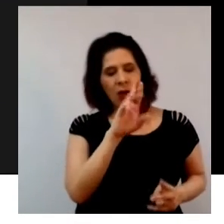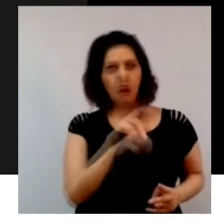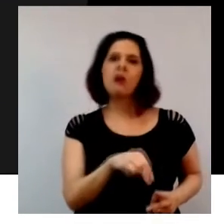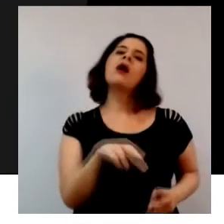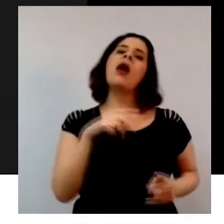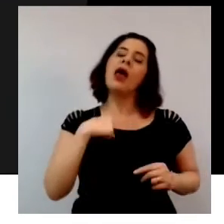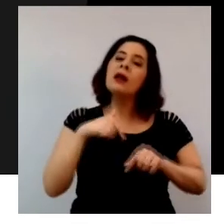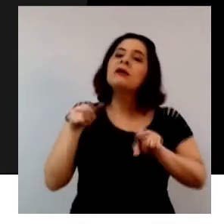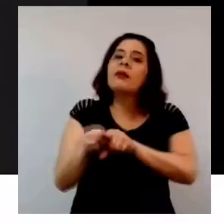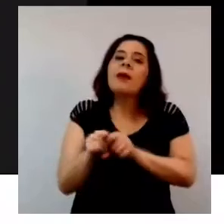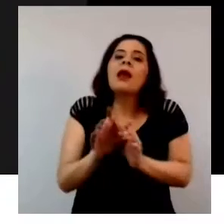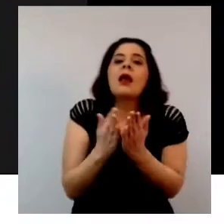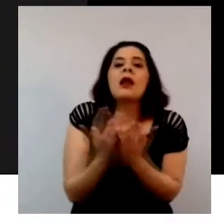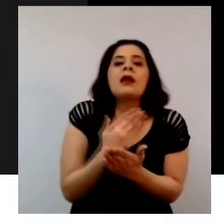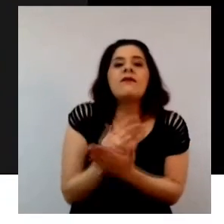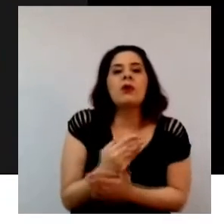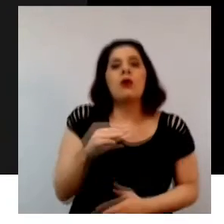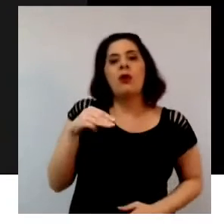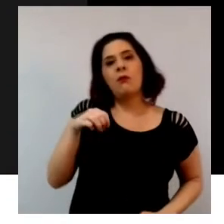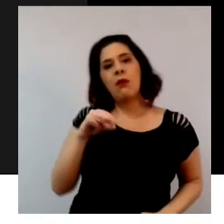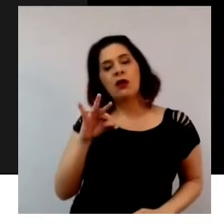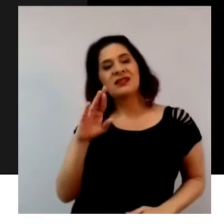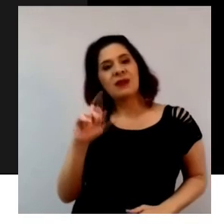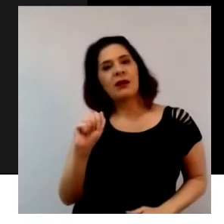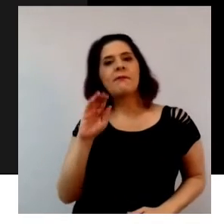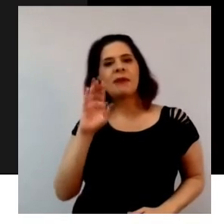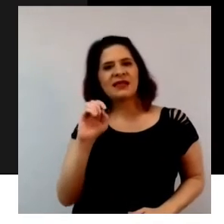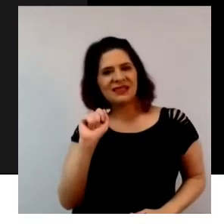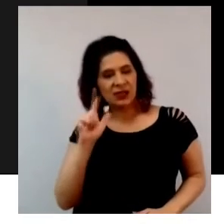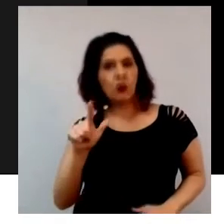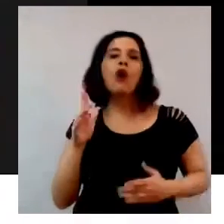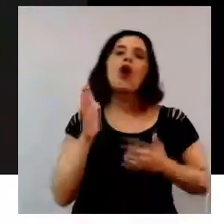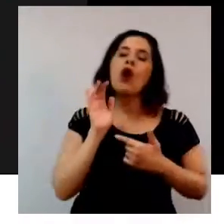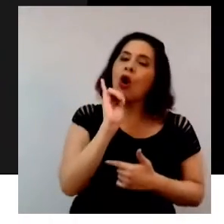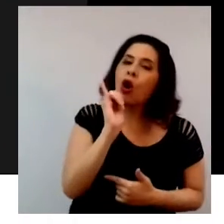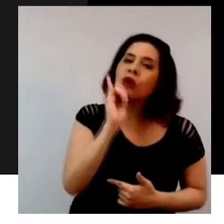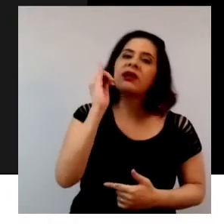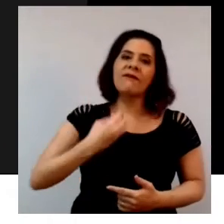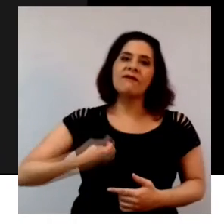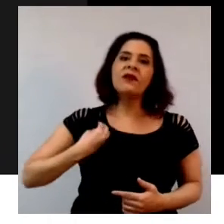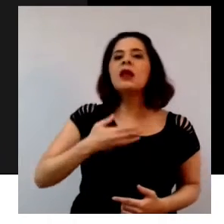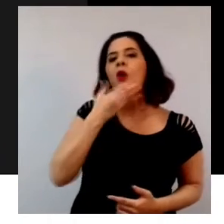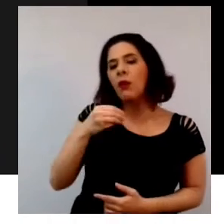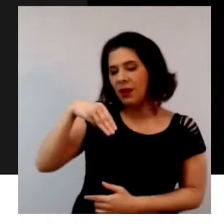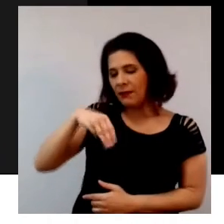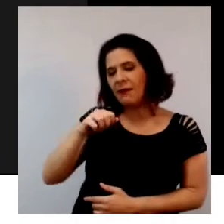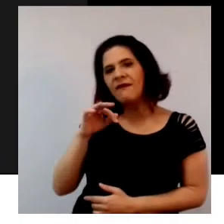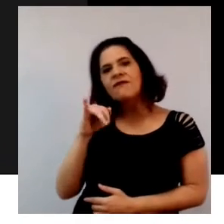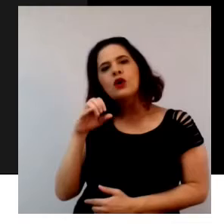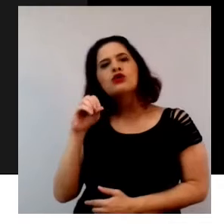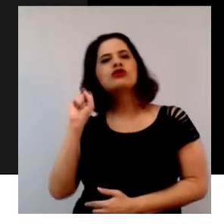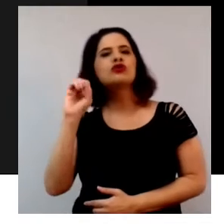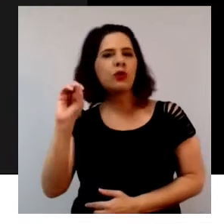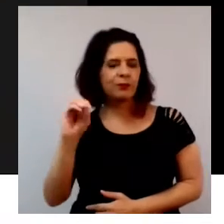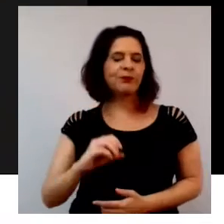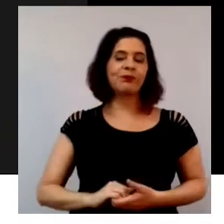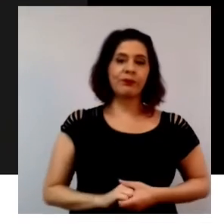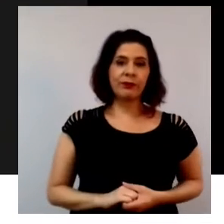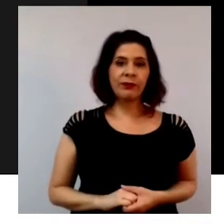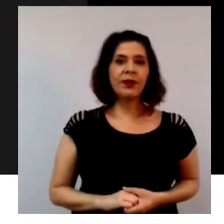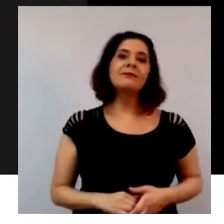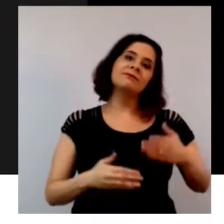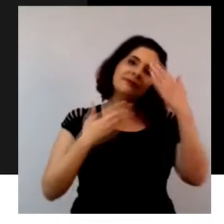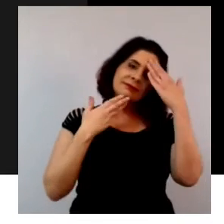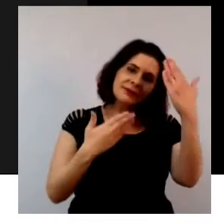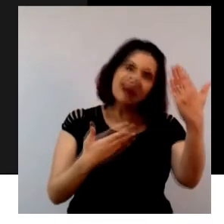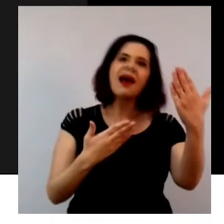do mafioso italiano Tommaso Busquetta. Bem-vindo, Demori. Obrigado, Ken. Obrigado pelo convite e parabéns especial para a